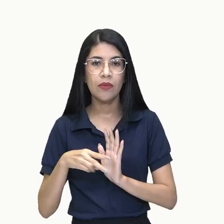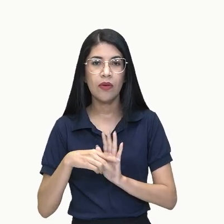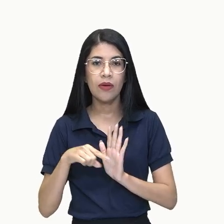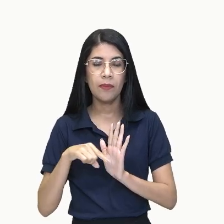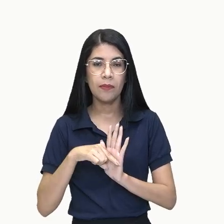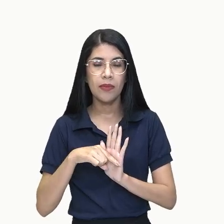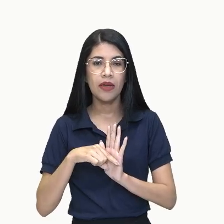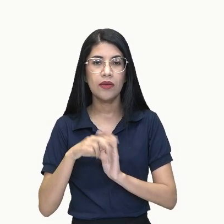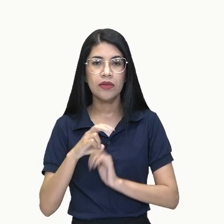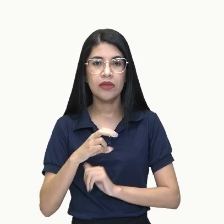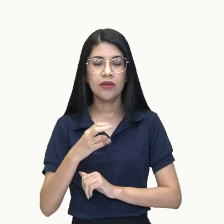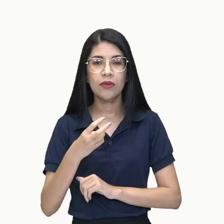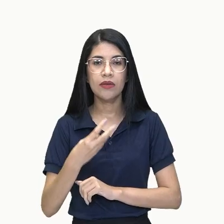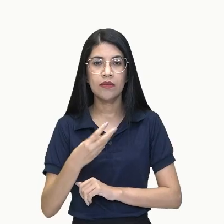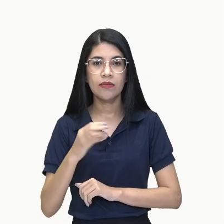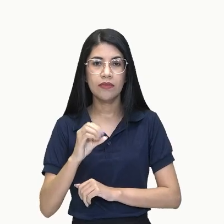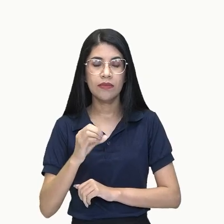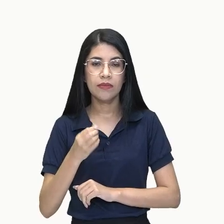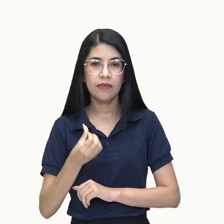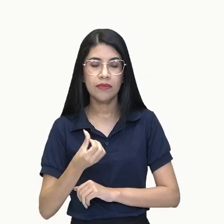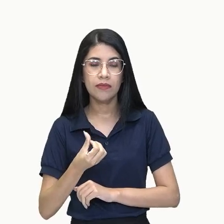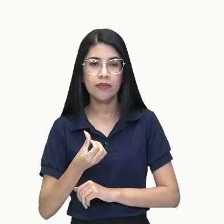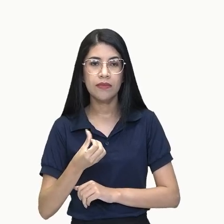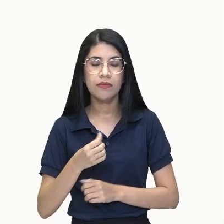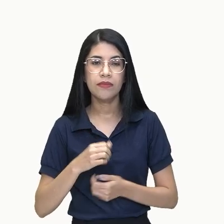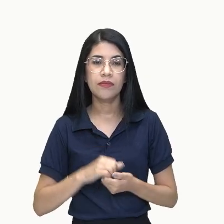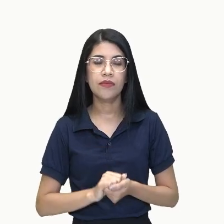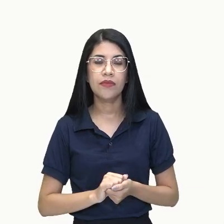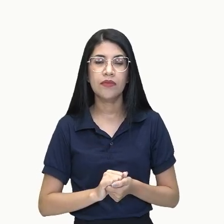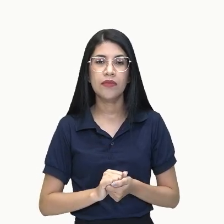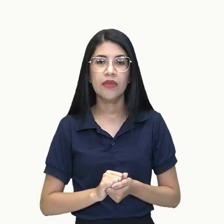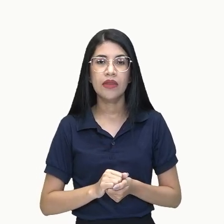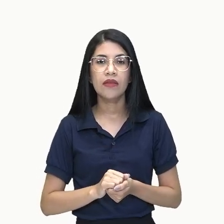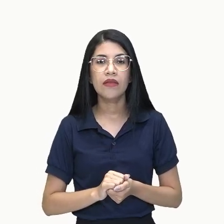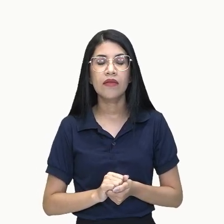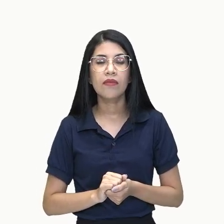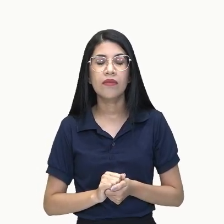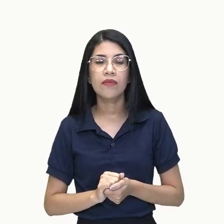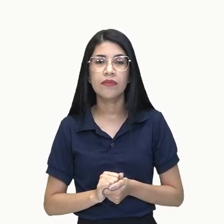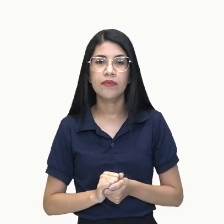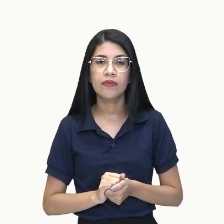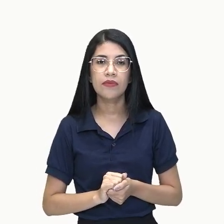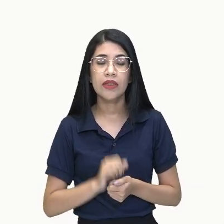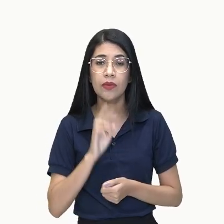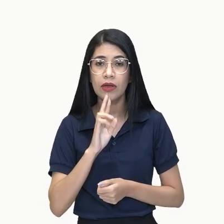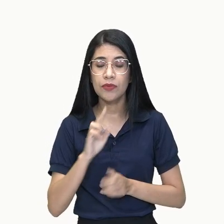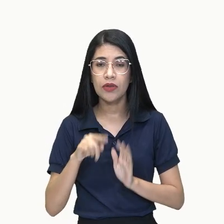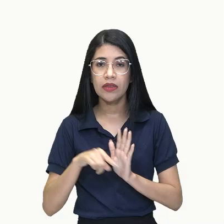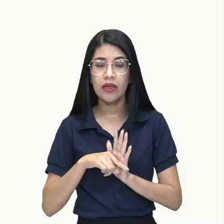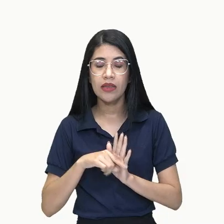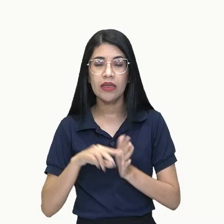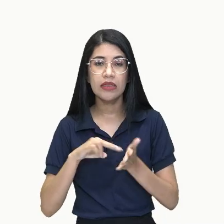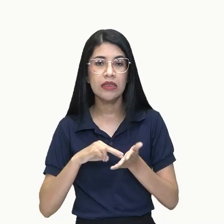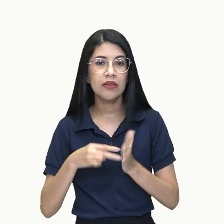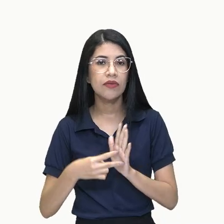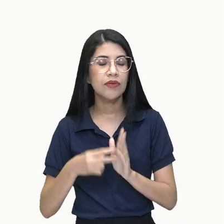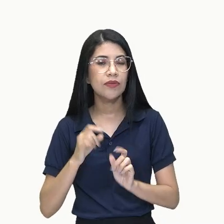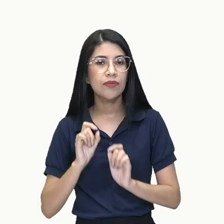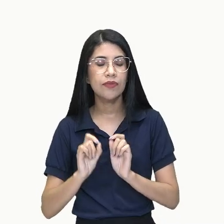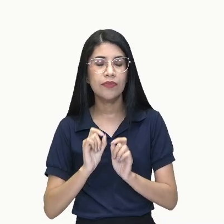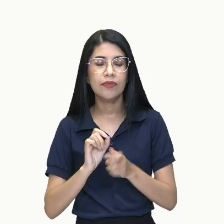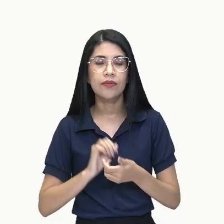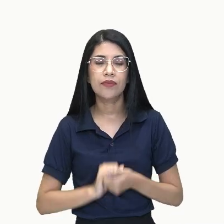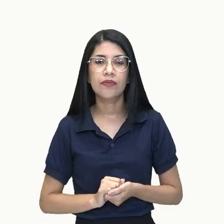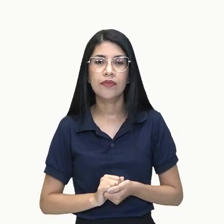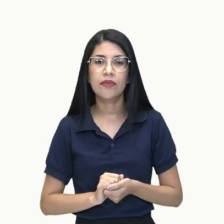6.288 menos 11.394 é menos 5.306. O resultado é negativo. Esse resultado negativo tem um significado. Daqui a pouco nós vamos falar para